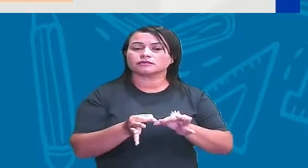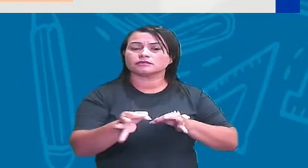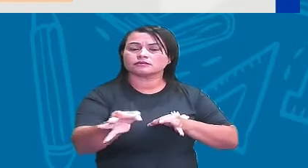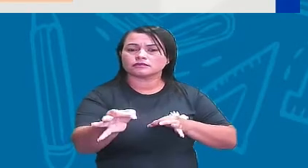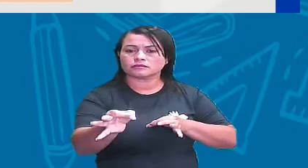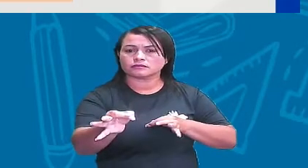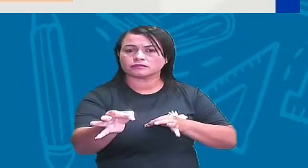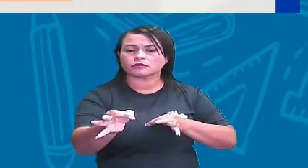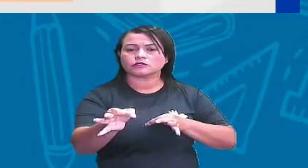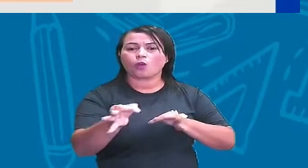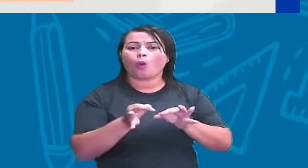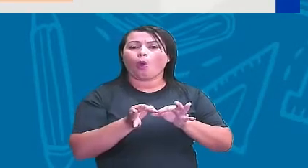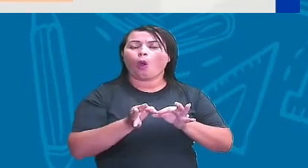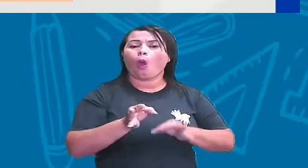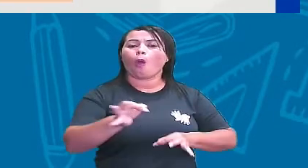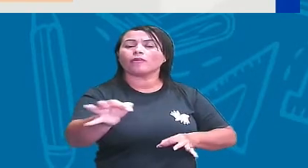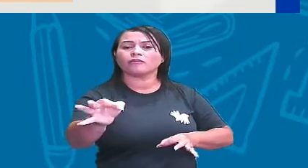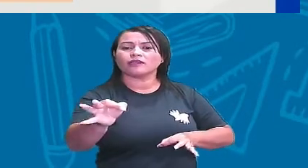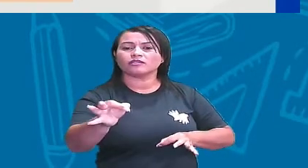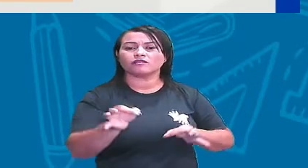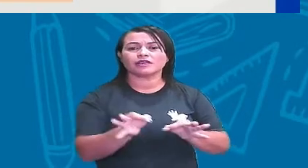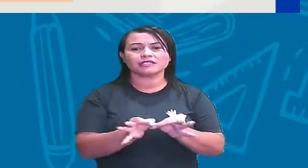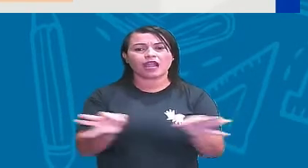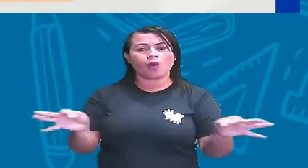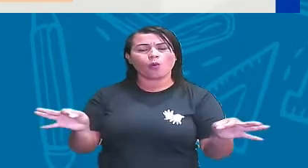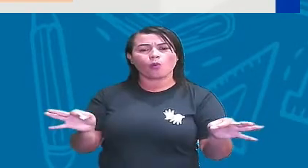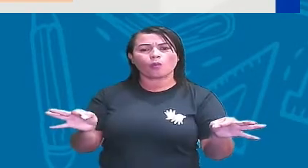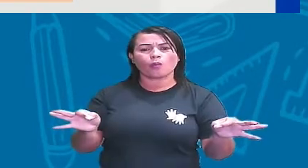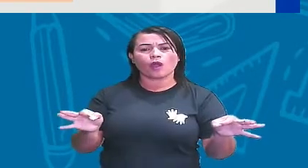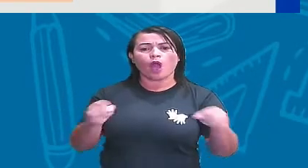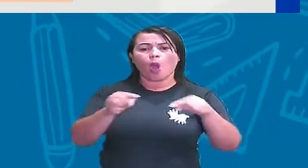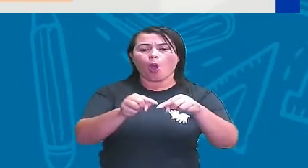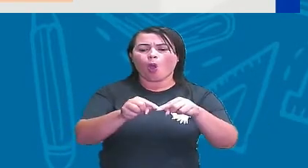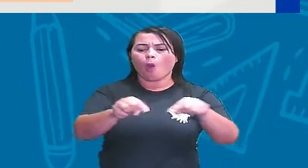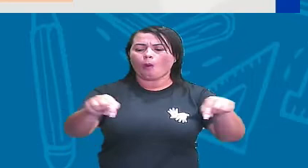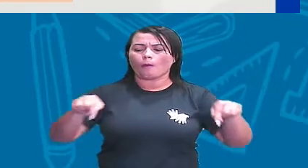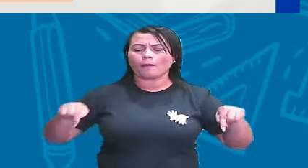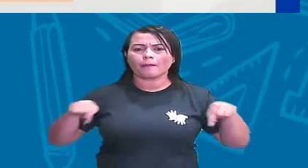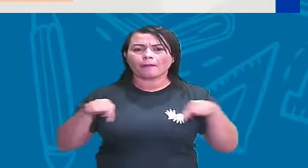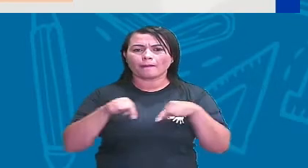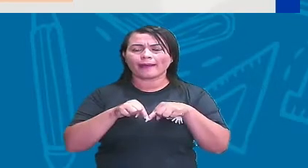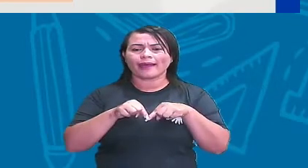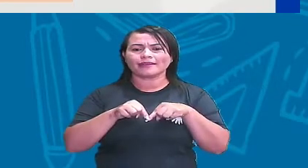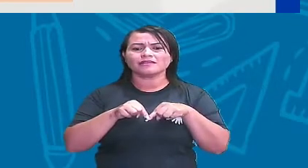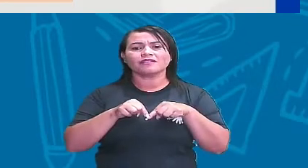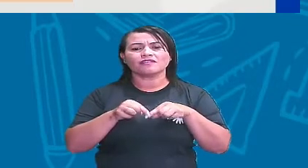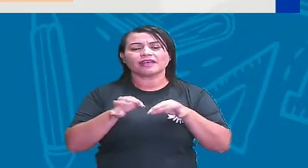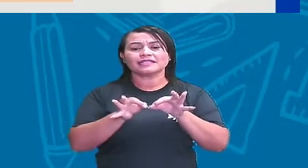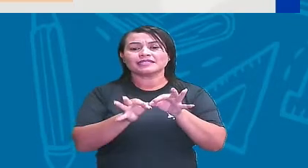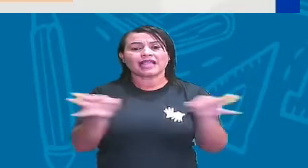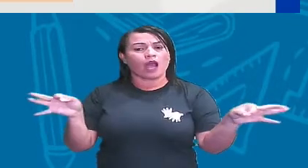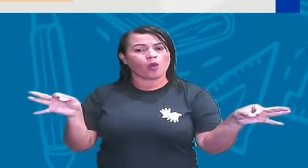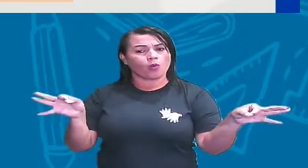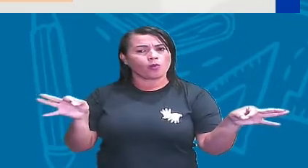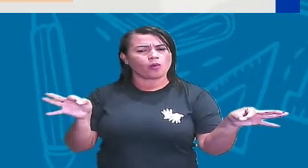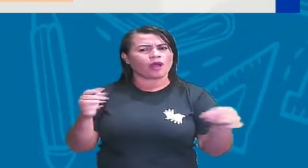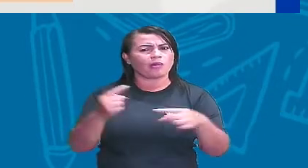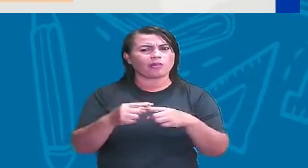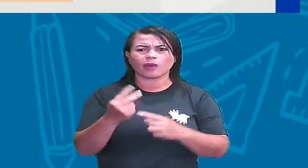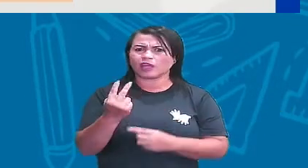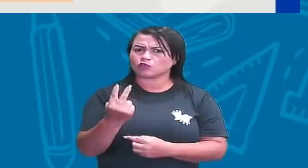base vezes altura. Opa, professora, por que duas situações? Porque vai depender do que eu